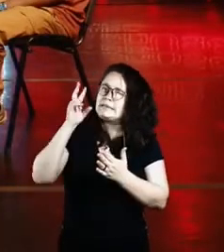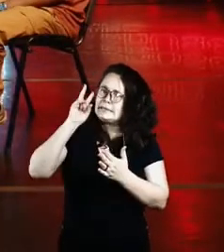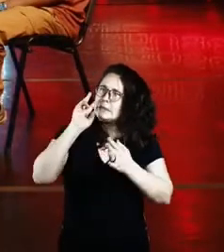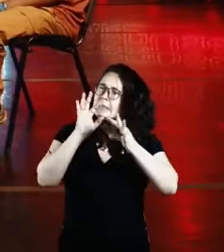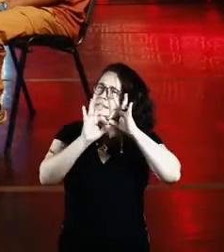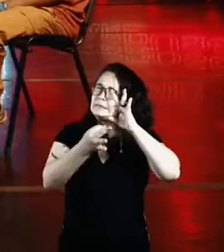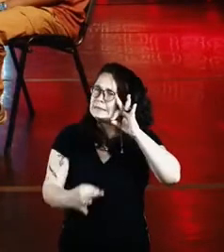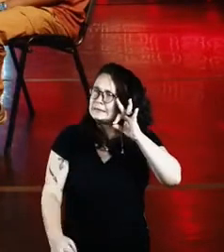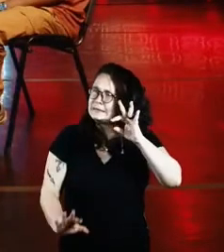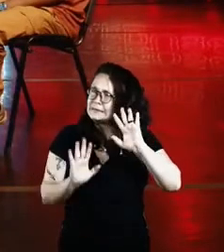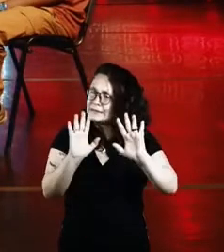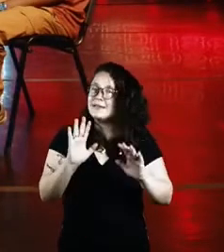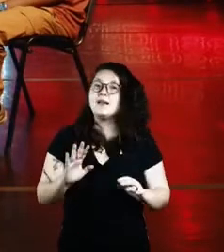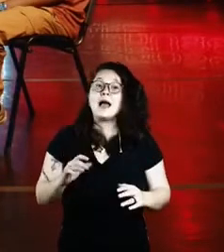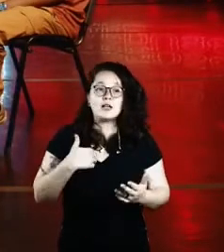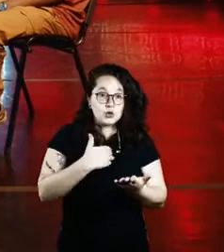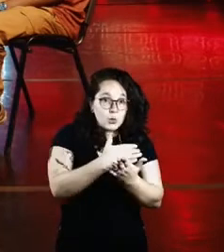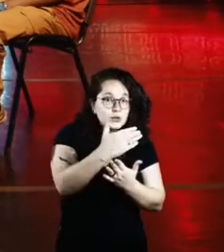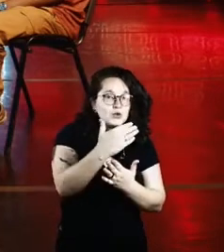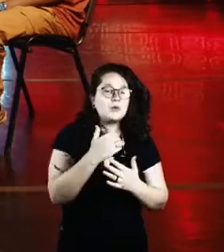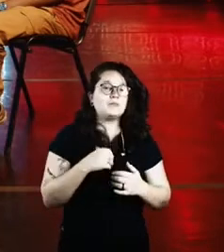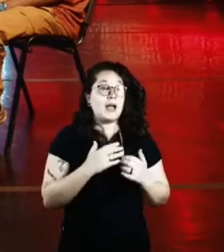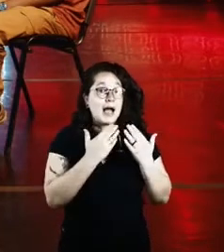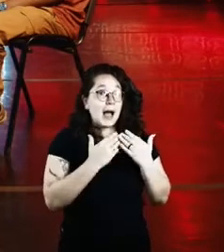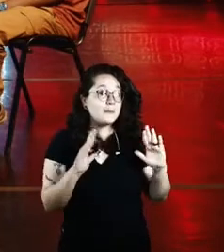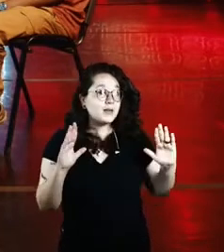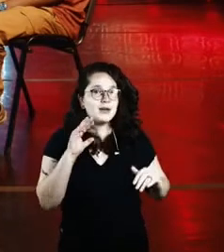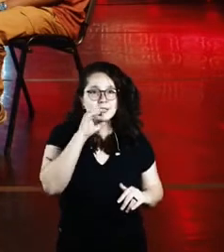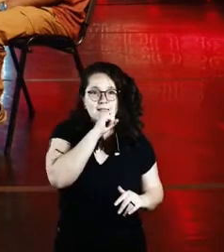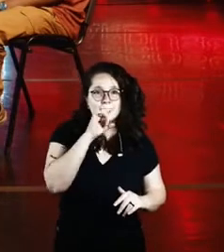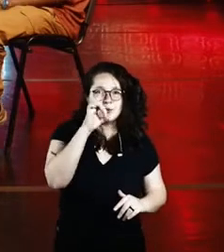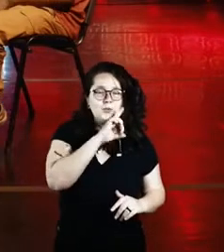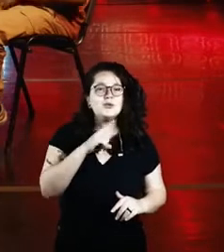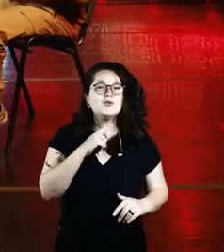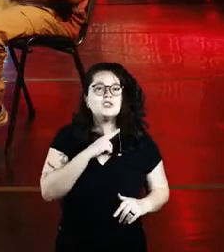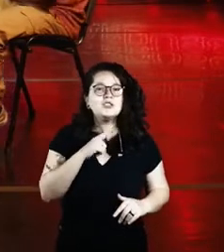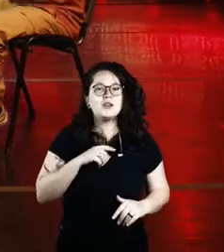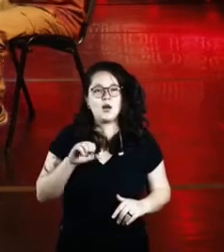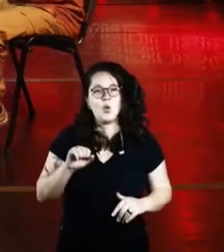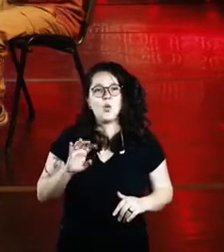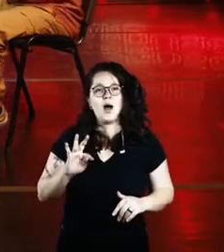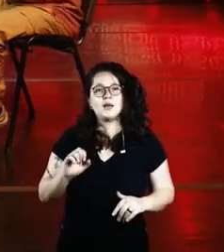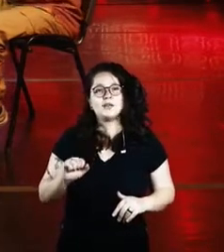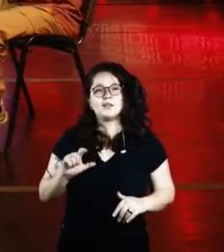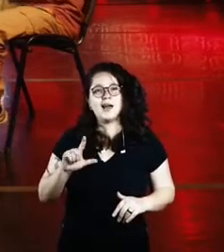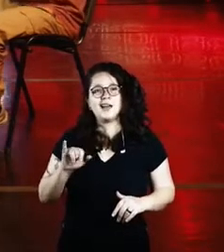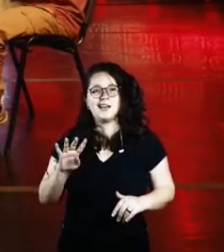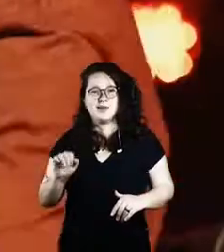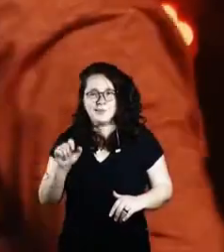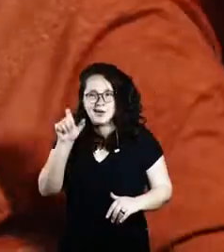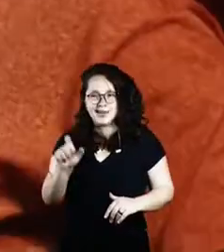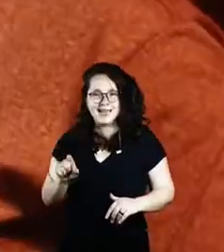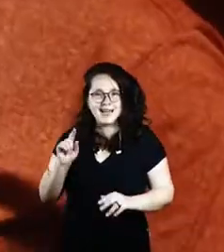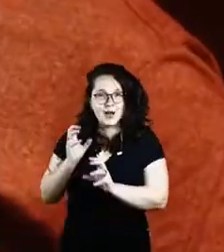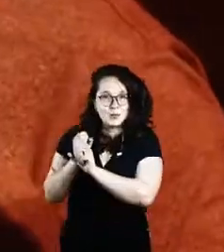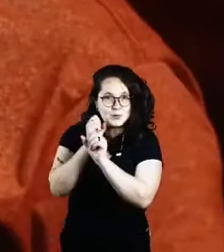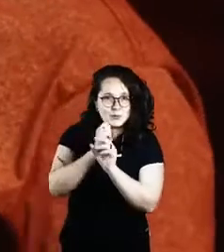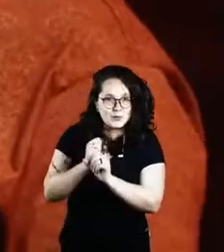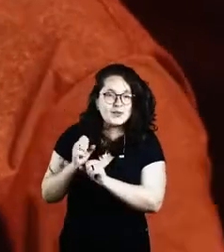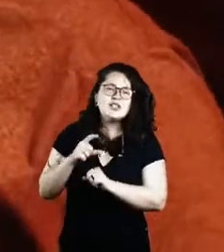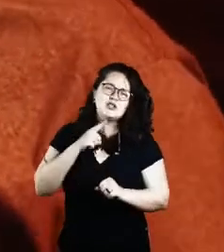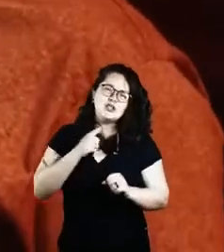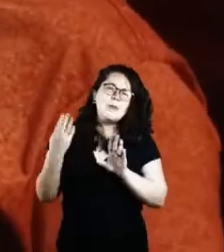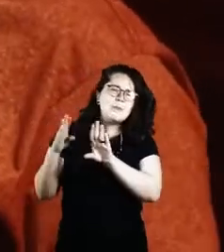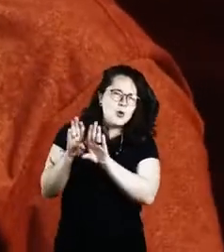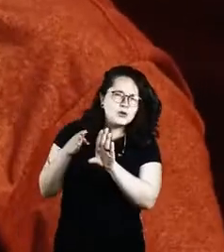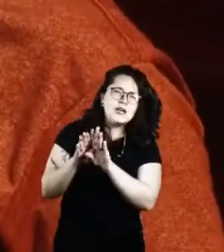aí a gente abriu para fazer umas baladas, ele sabe, do domingo lá. O Ataliba era o nosso contador da casa, né, tal. A gente tinha o porteiro, tinha os DJ, tinha a